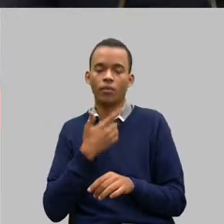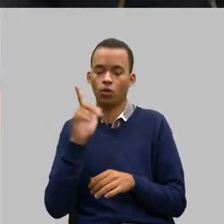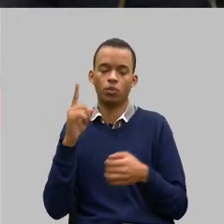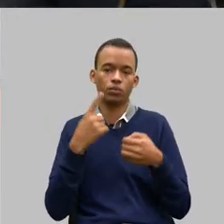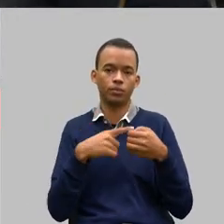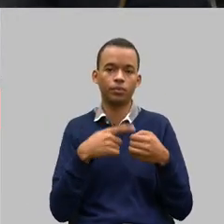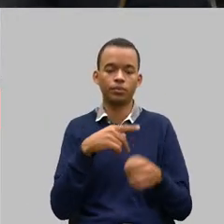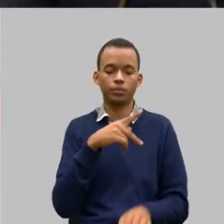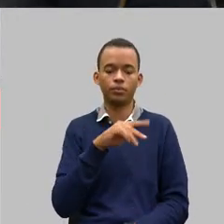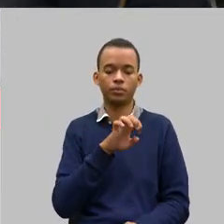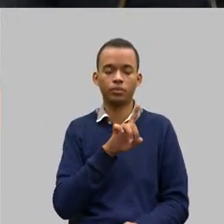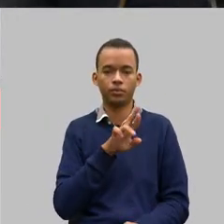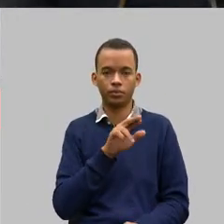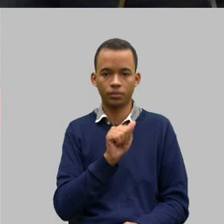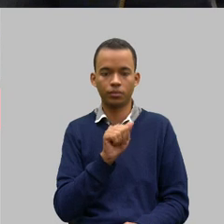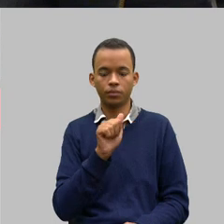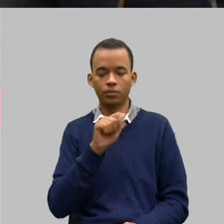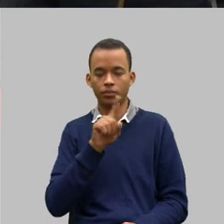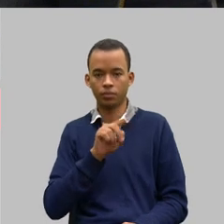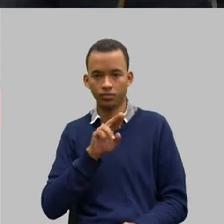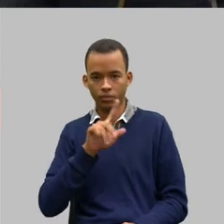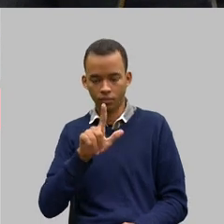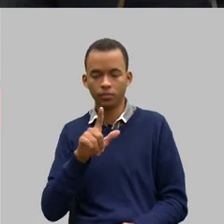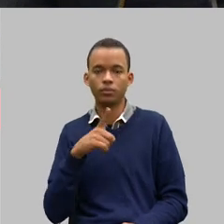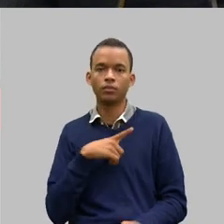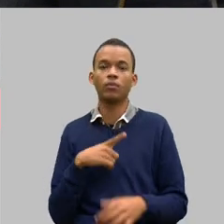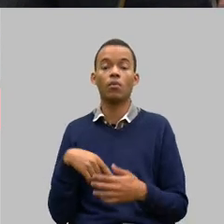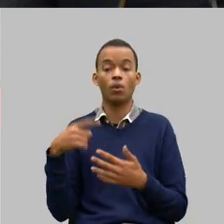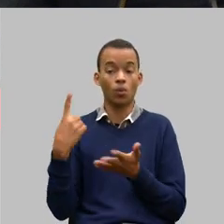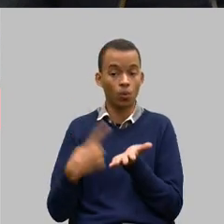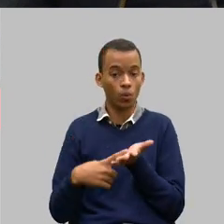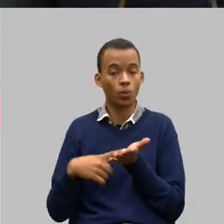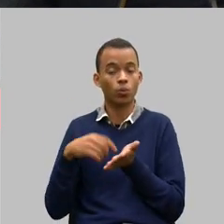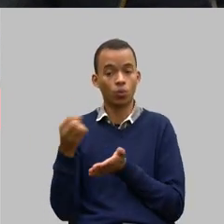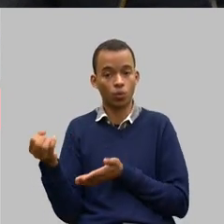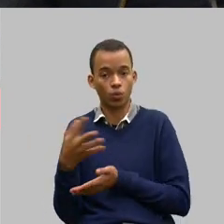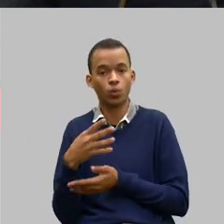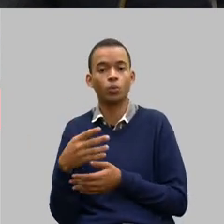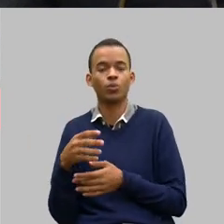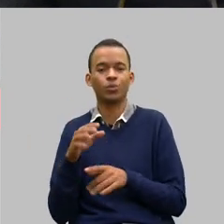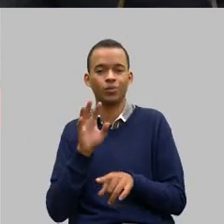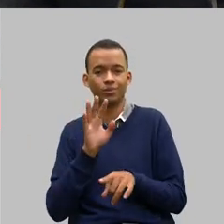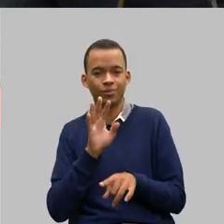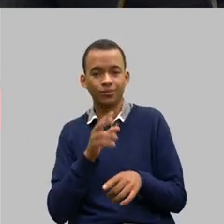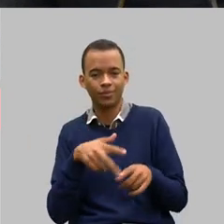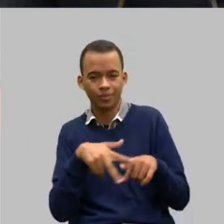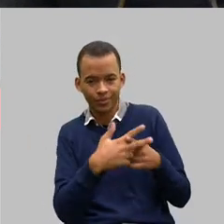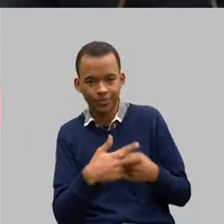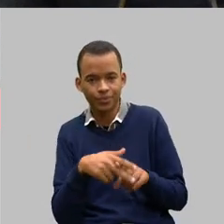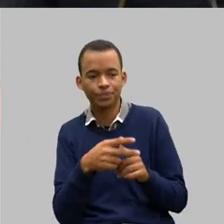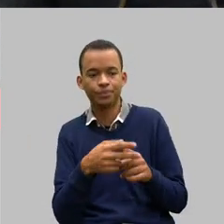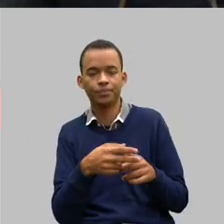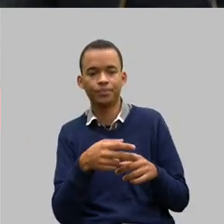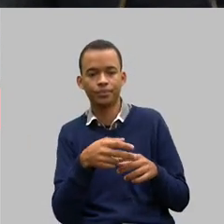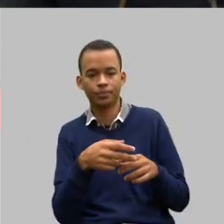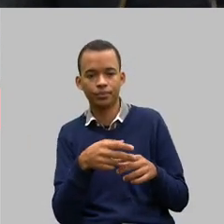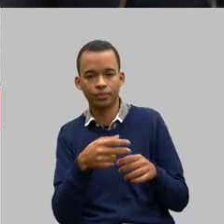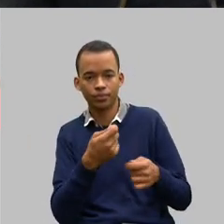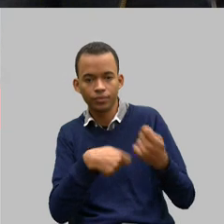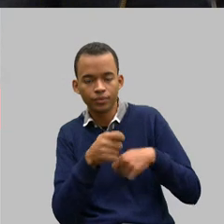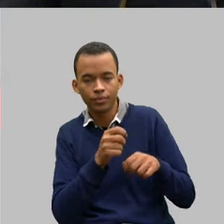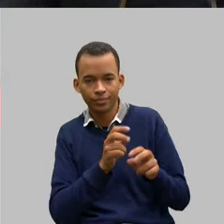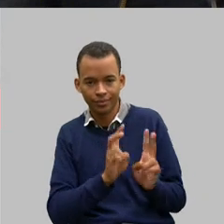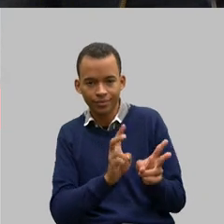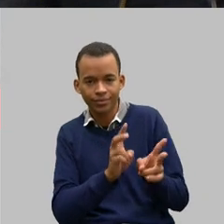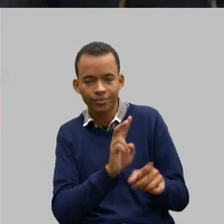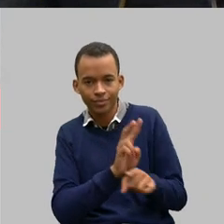importância do que eu falei aqui dos novos contratos de manutenção e conserva né quando a gente traza contratos mais robustos eles nos permitem a fazer né mais do